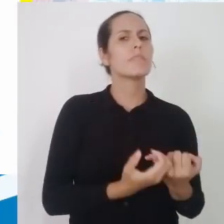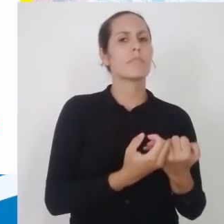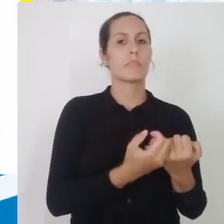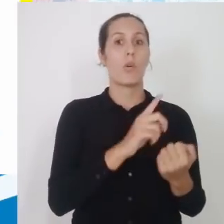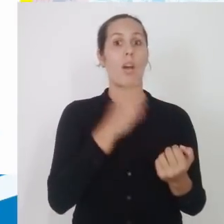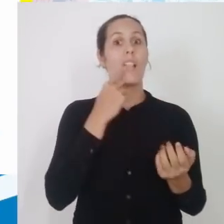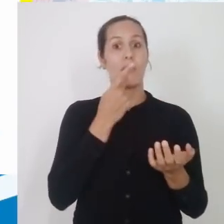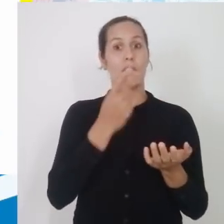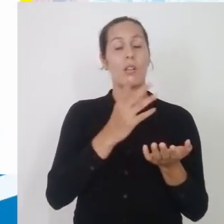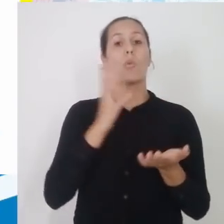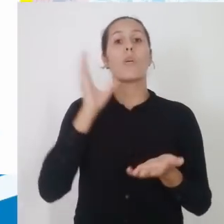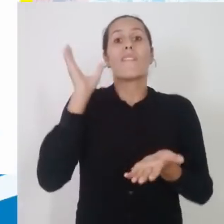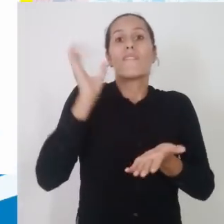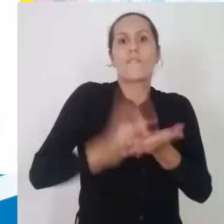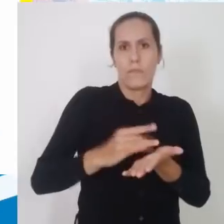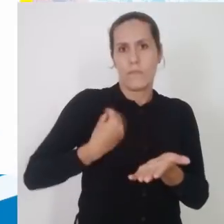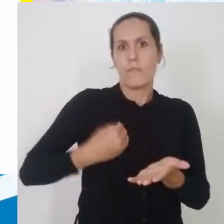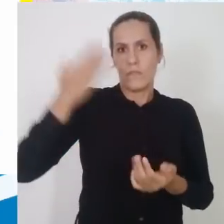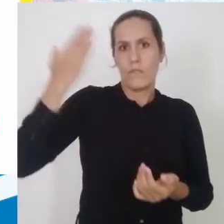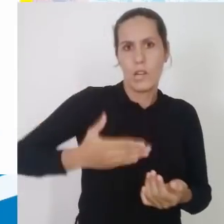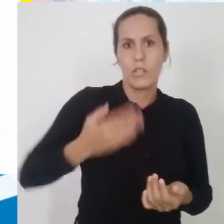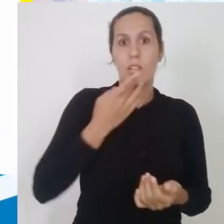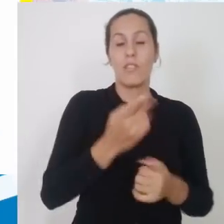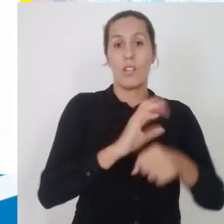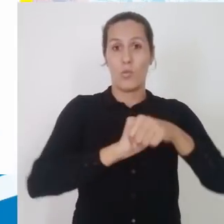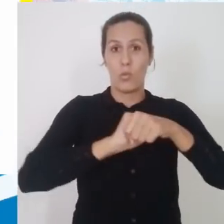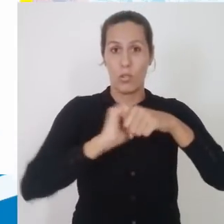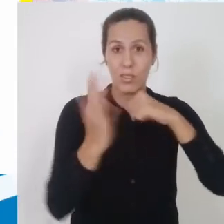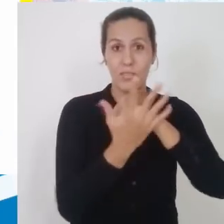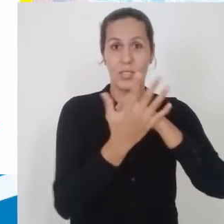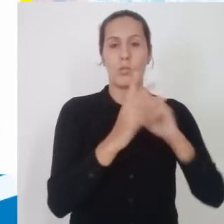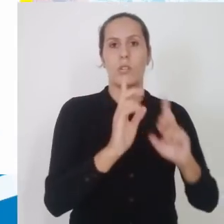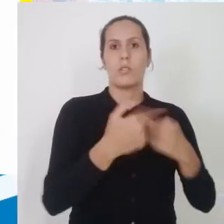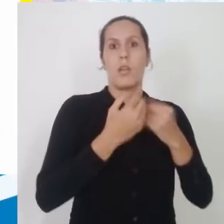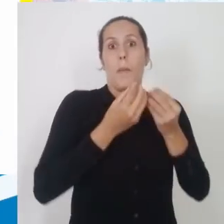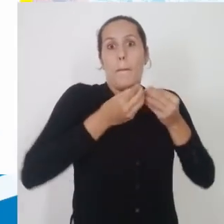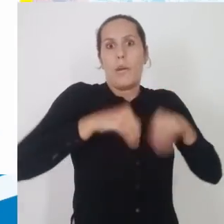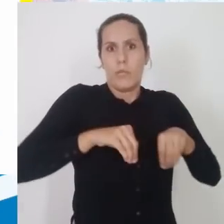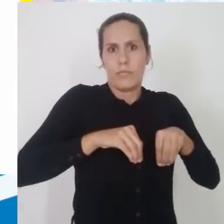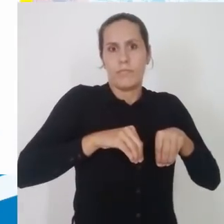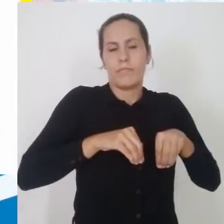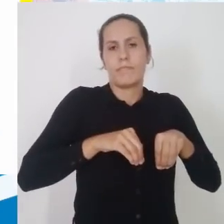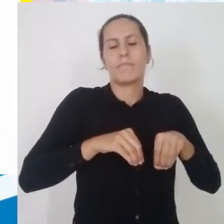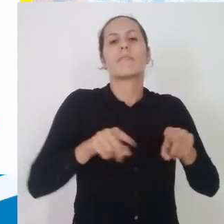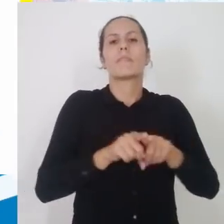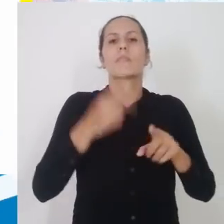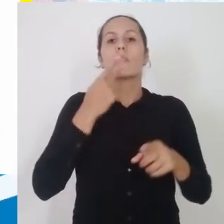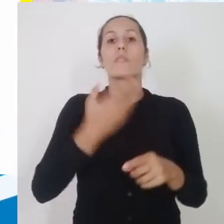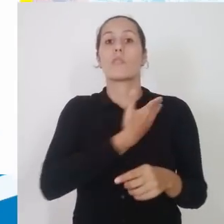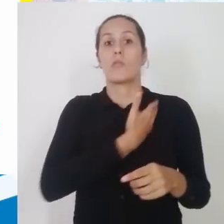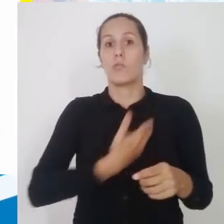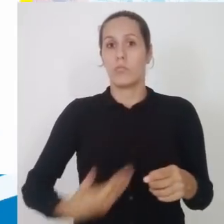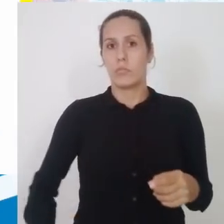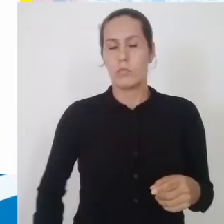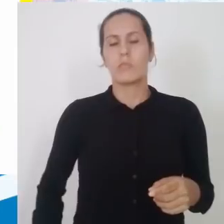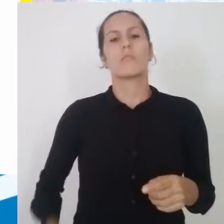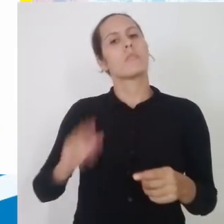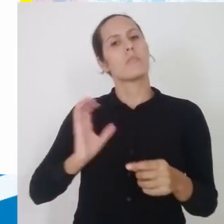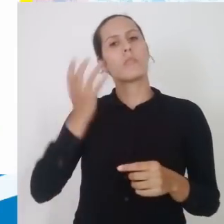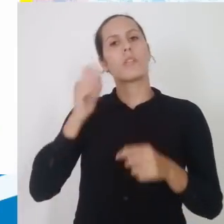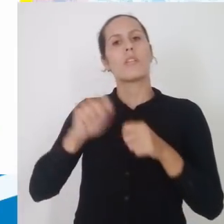depois, afirmou que o governador tomou as atitudes corretas para combater isso. Disse também que pessoas não cumpriram,